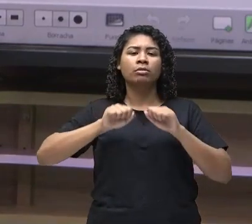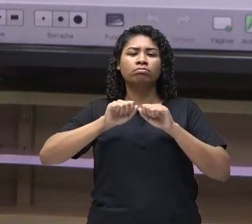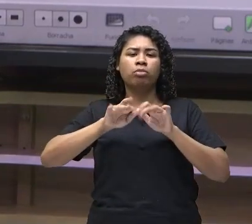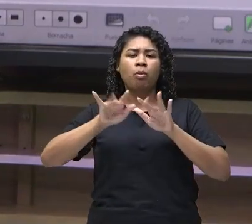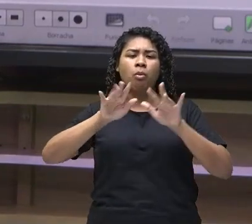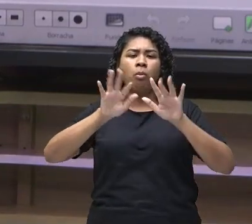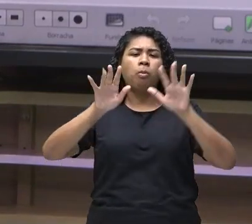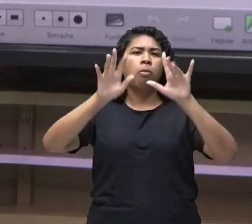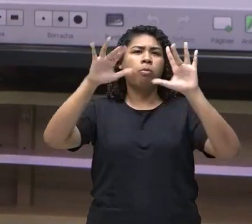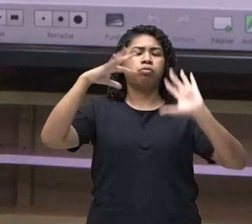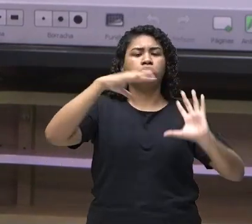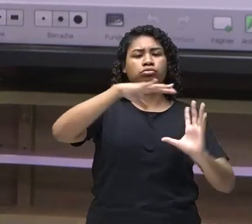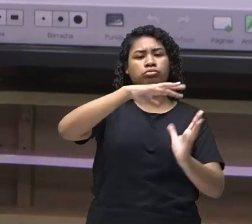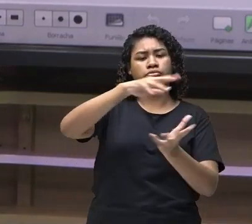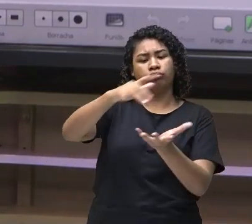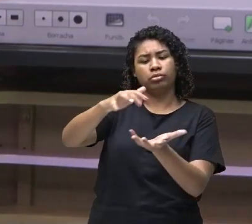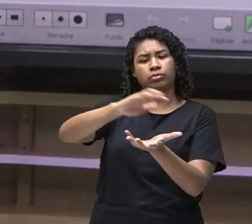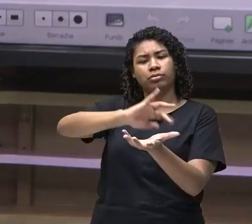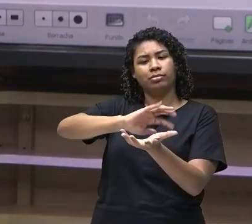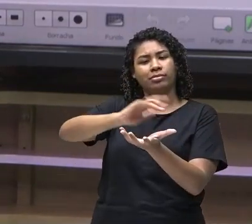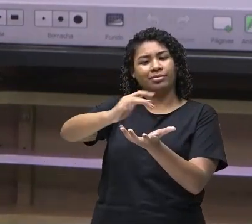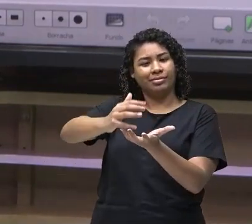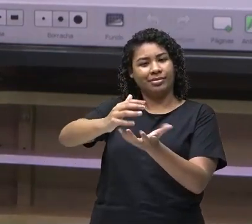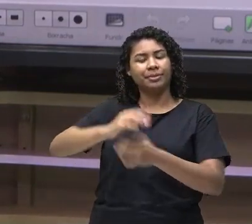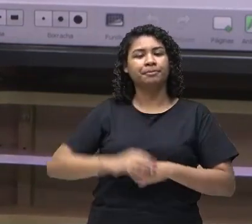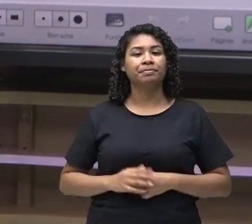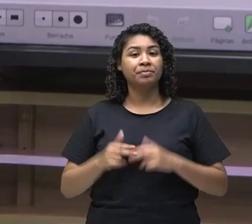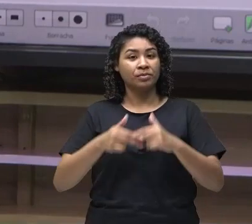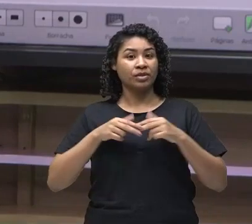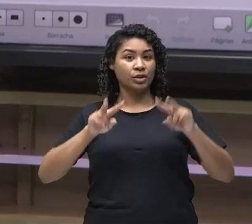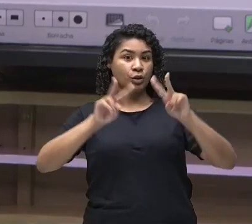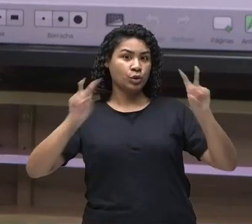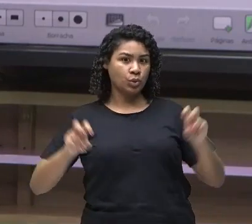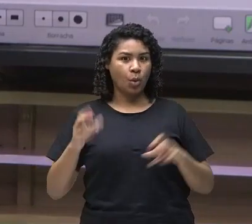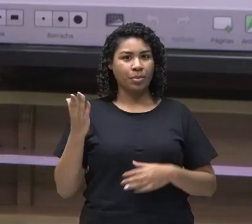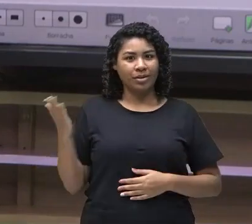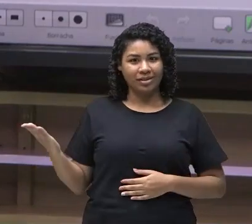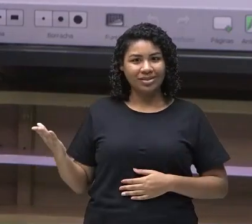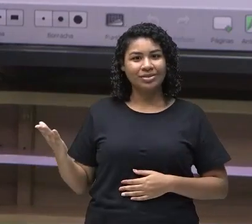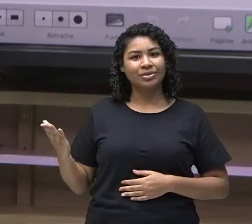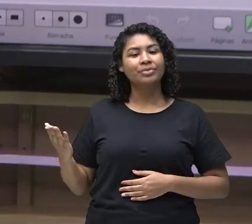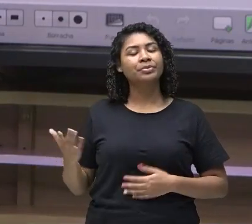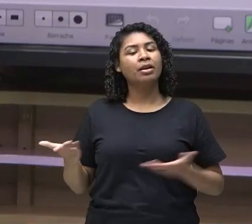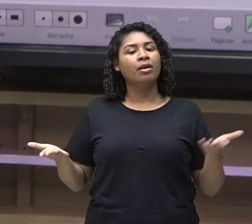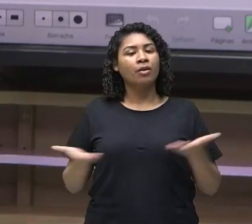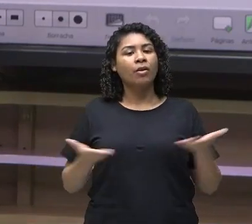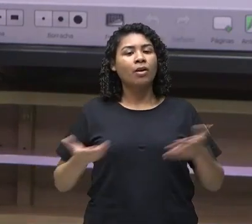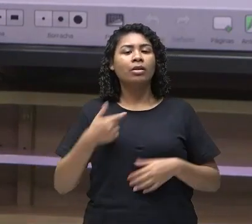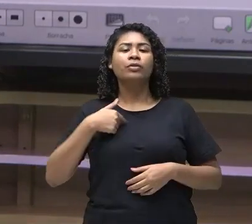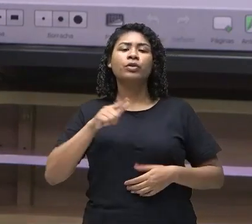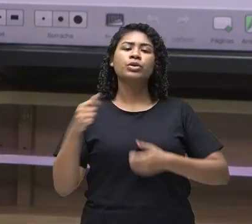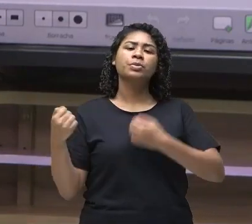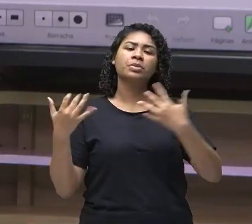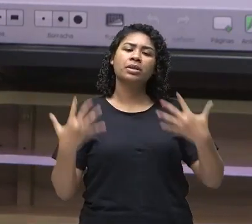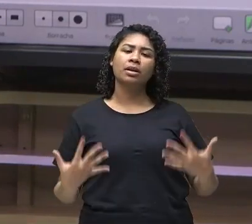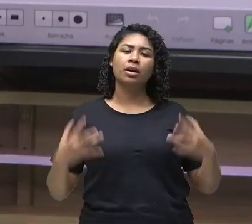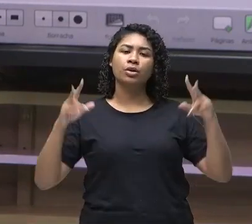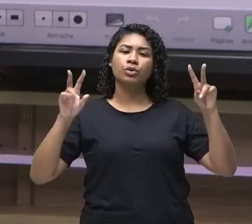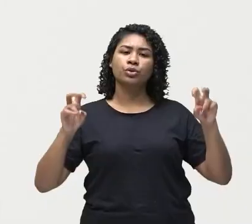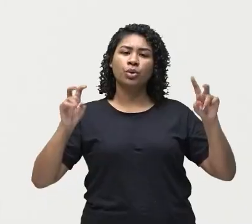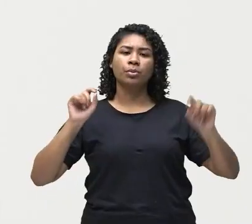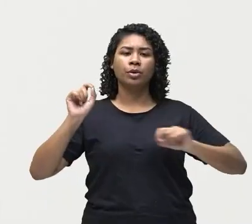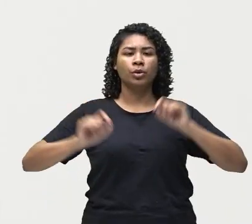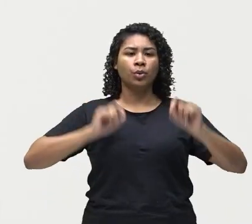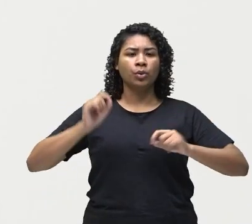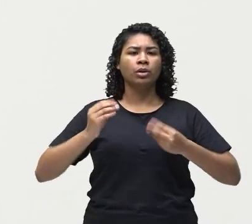ar atmosférico né falando nesse atmosférico falando nesses poluentes trouxemos para vocês também sobre as correntes